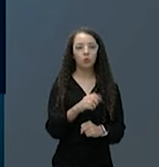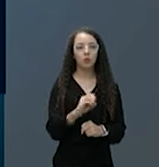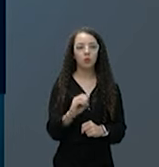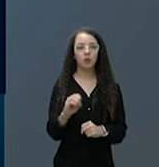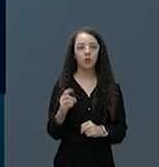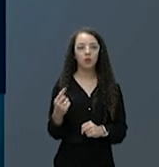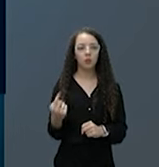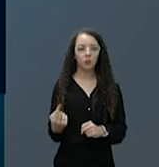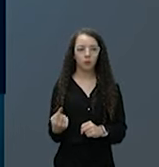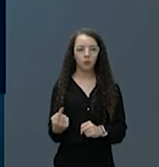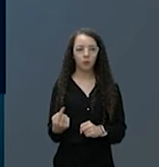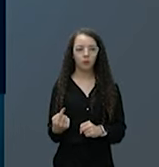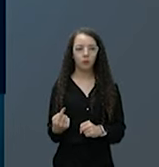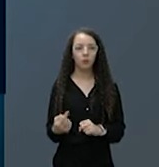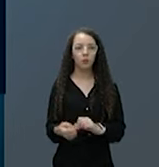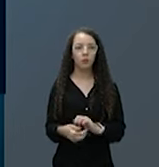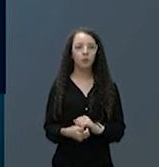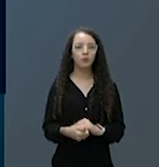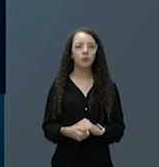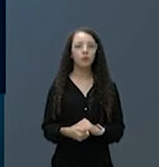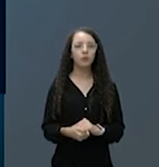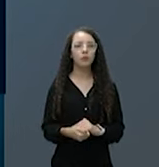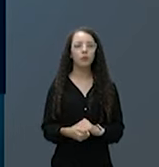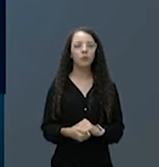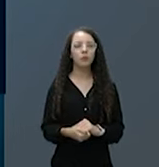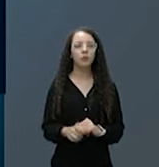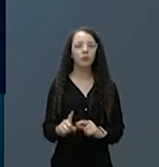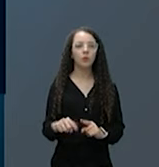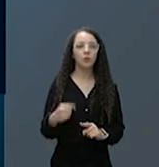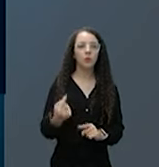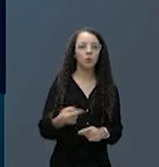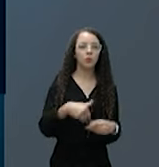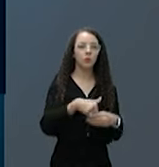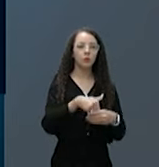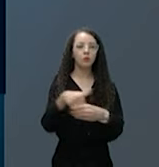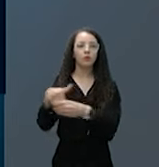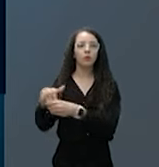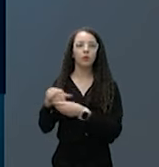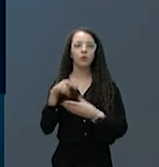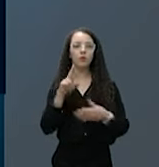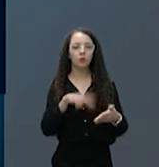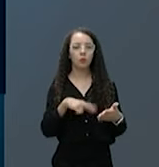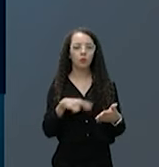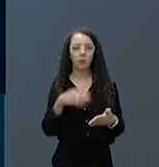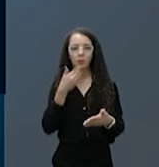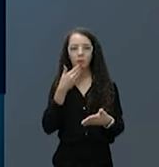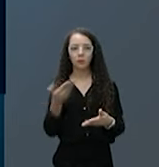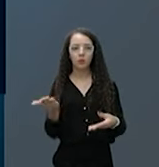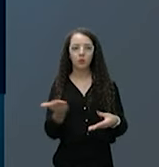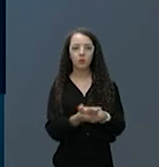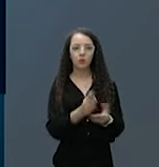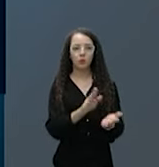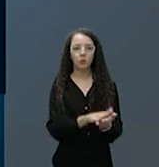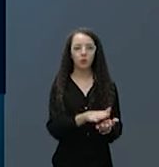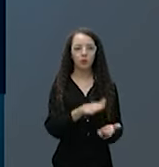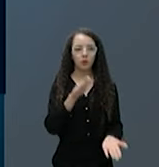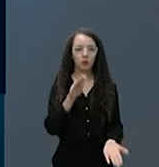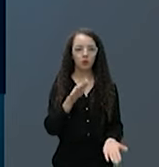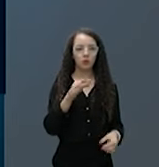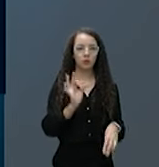Este, após o voto do relator, negando o provimento, pediu vista ao ministro Mauro Campbell Marques.